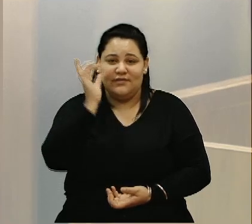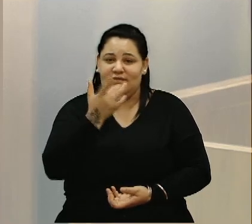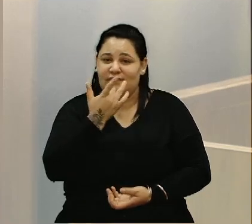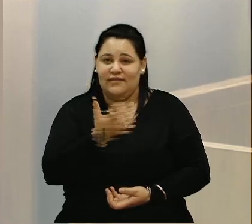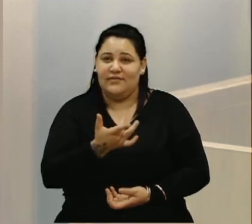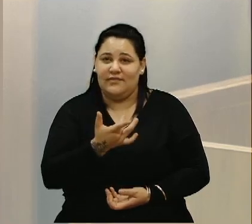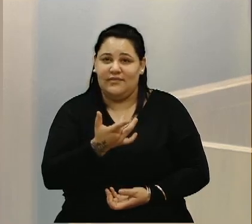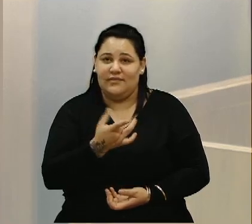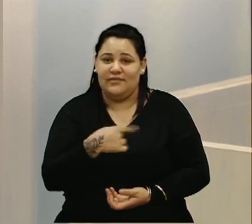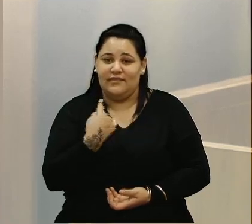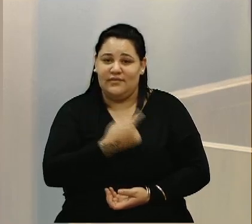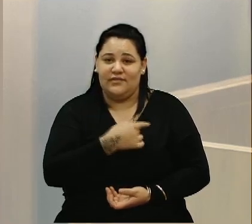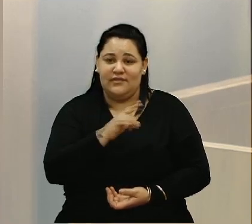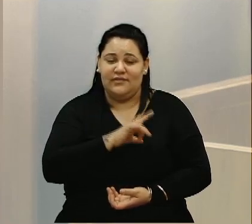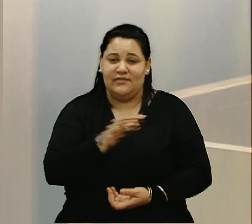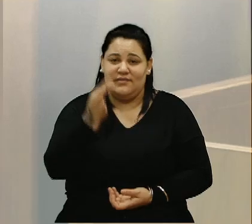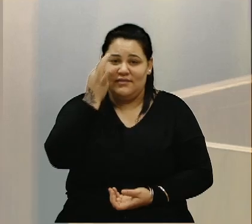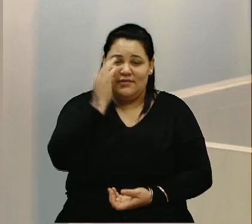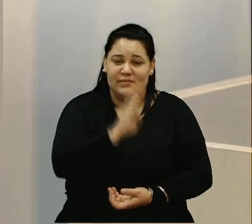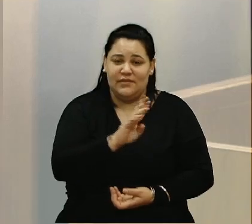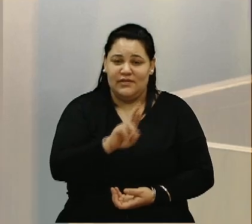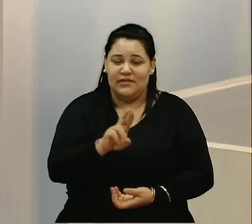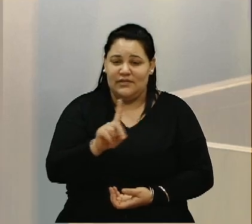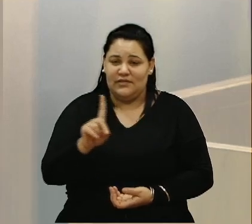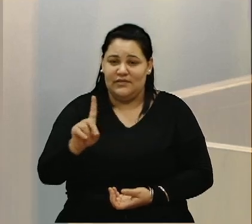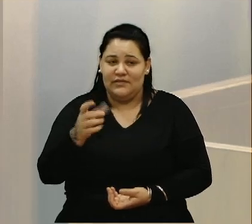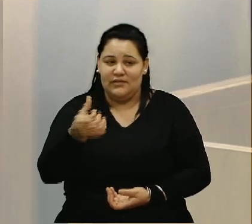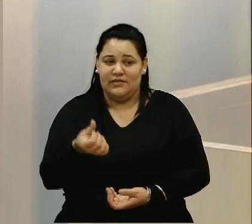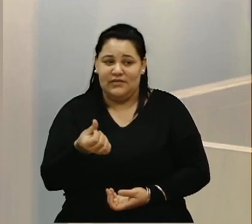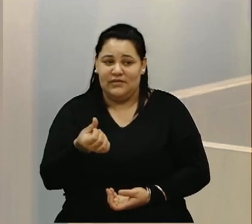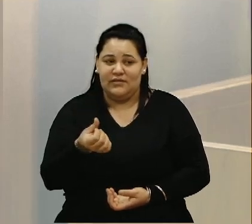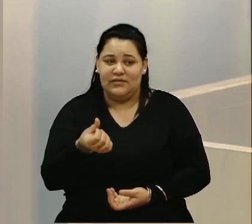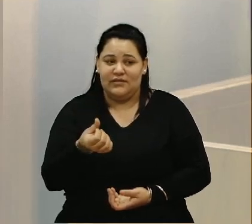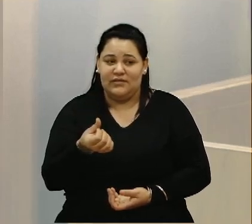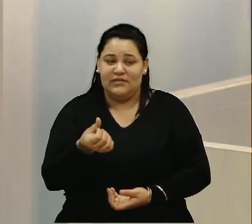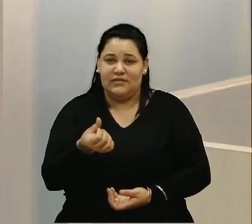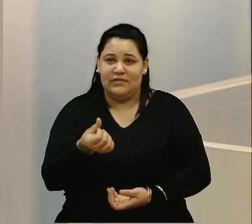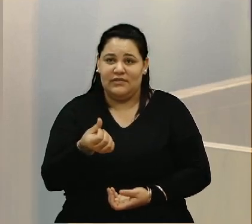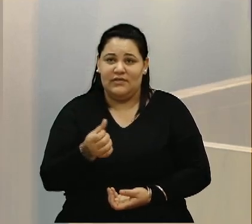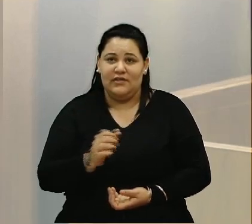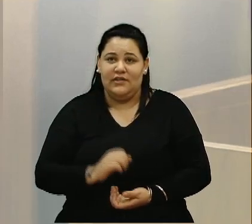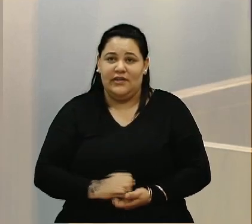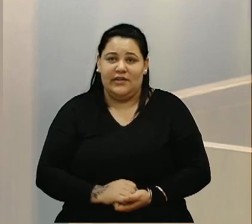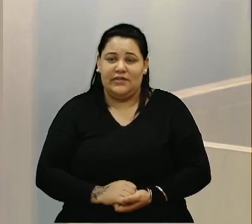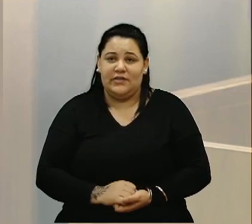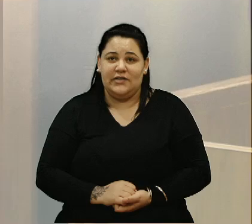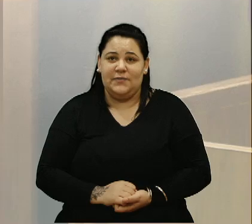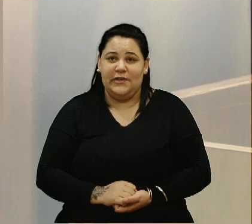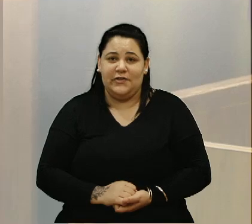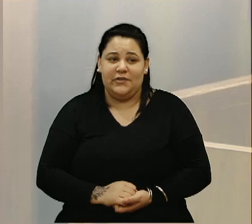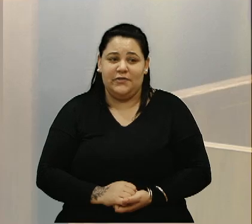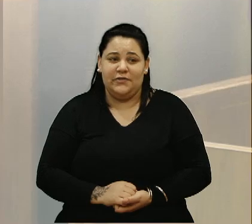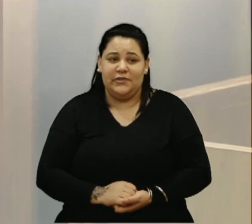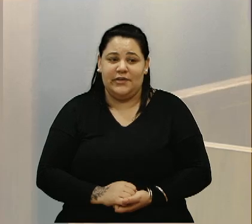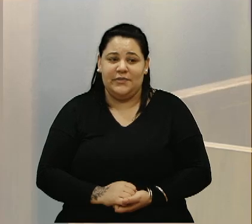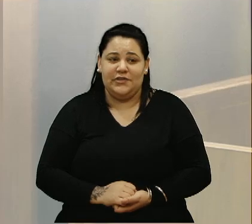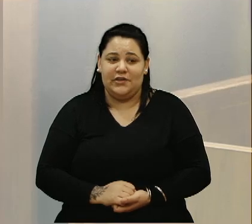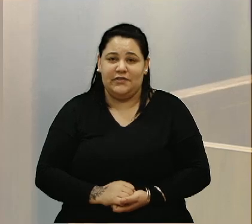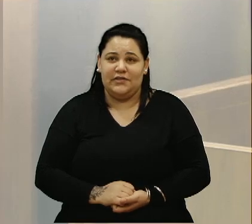na BR-116, onde presenciamos o final do recapeamento.